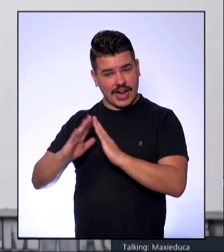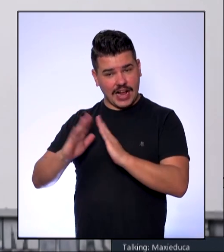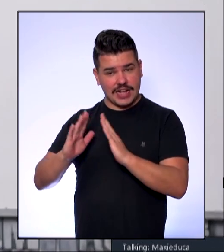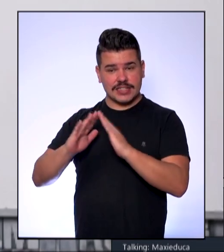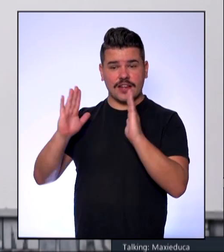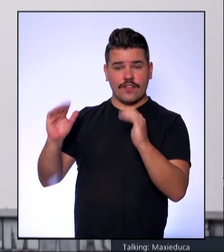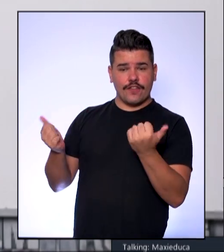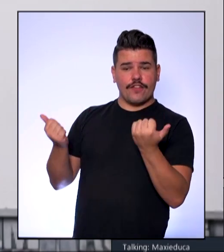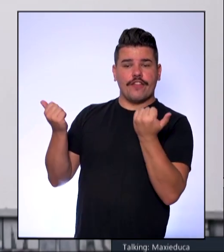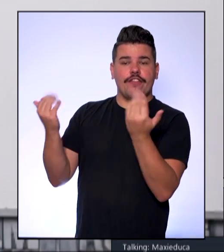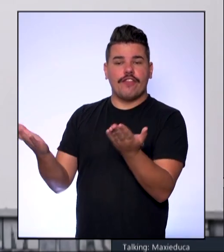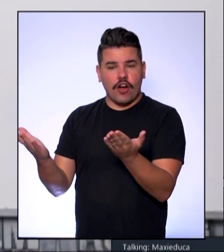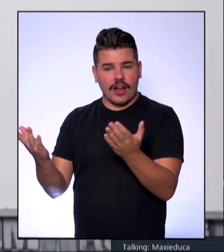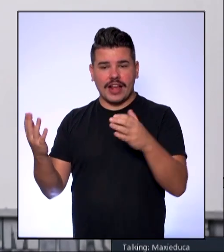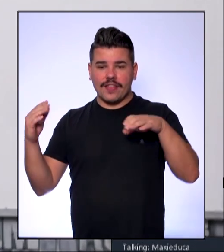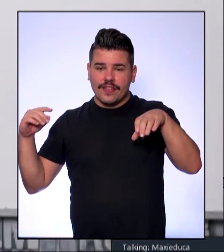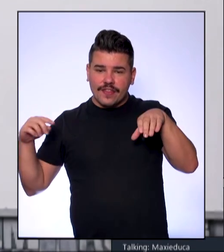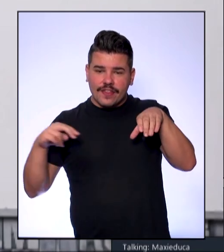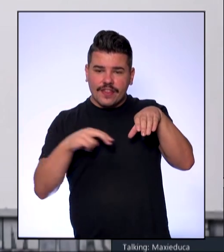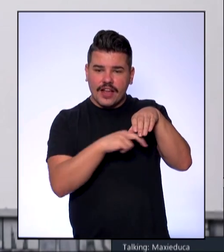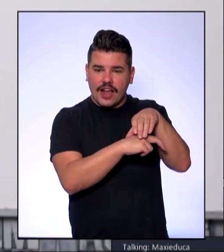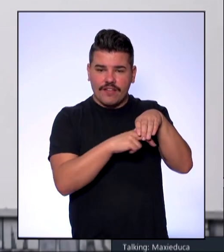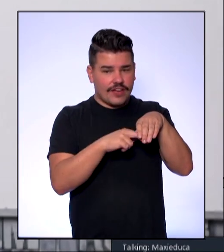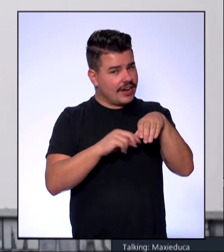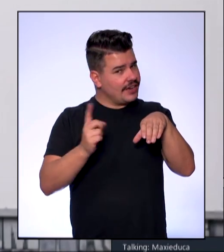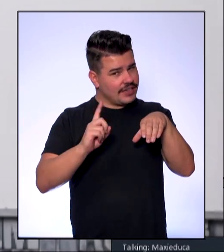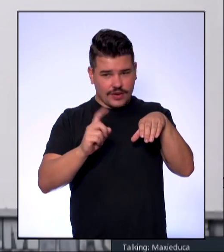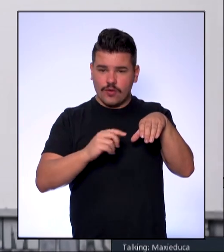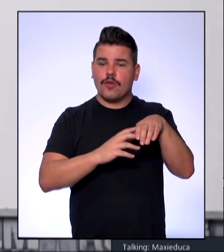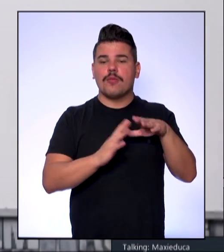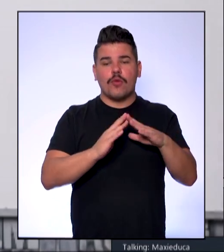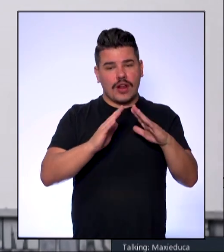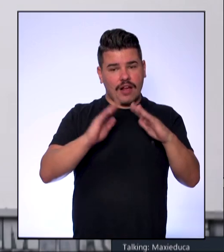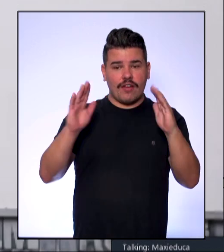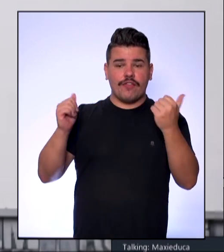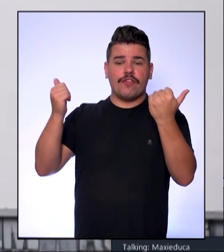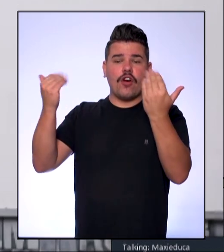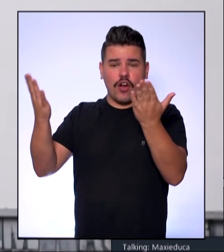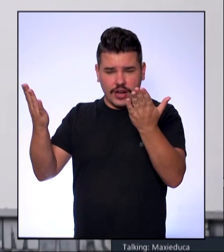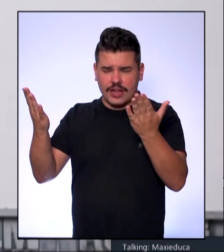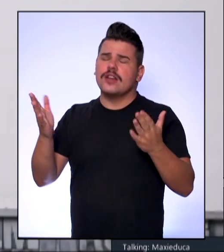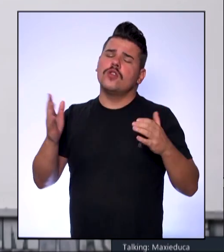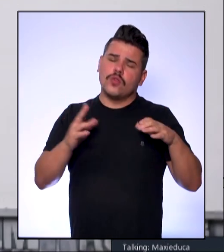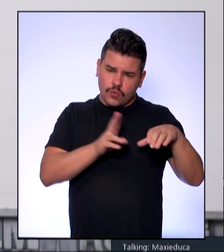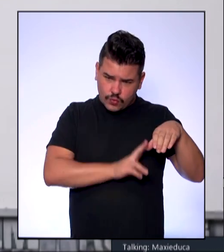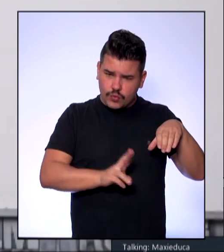ambiente caverna. Usava-se as cavernas? Sim, mas eu não posso dizer que o índio